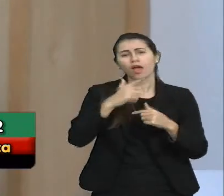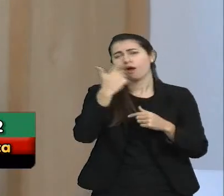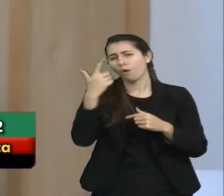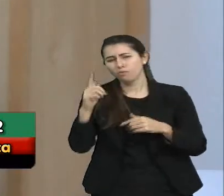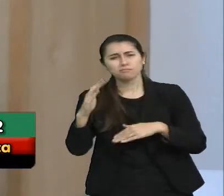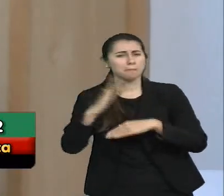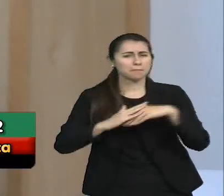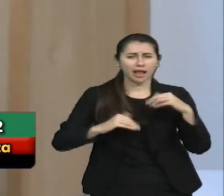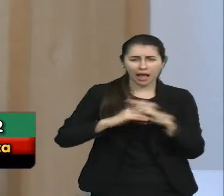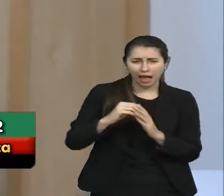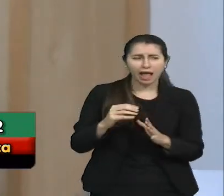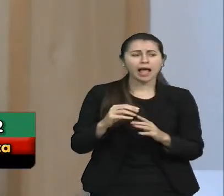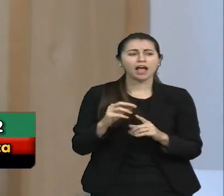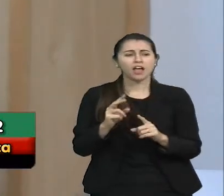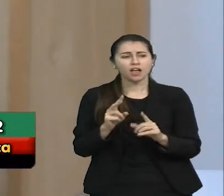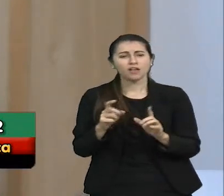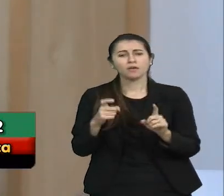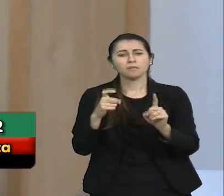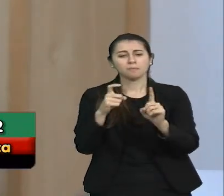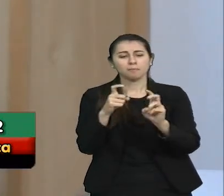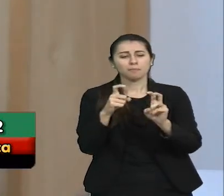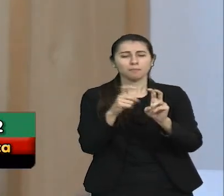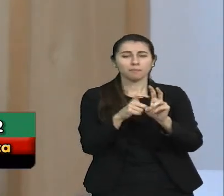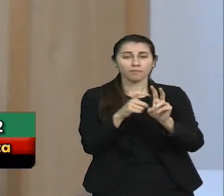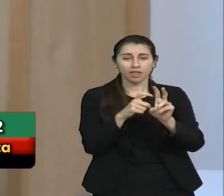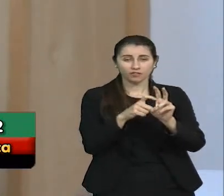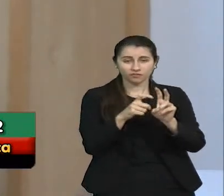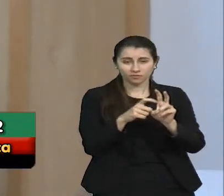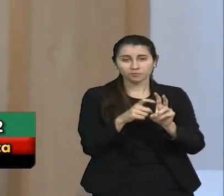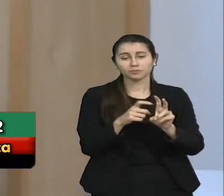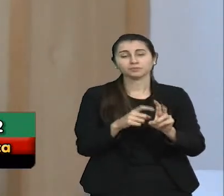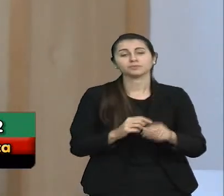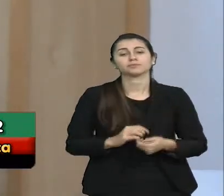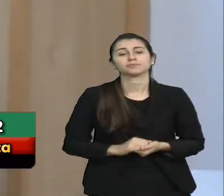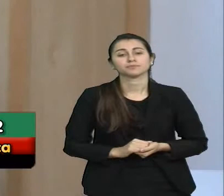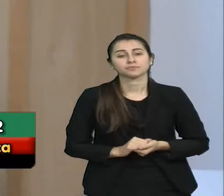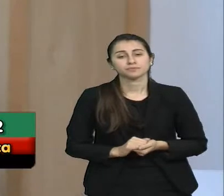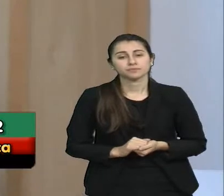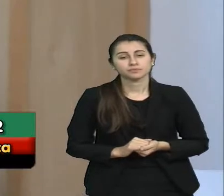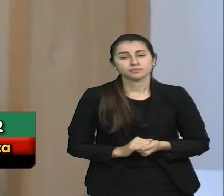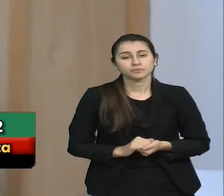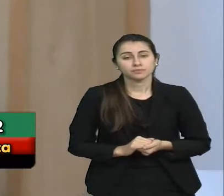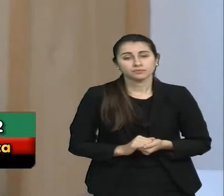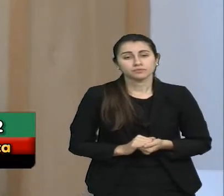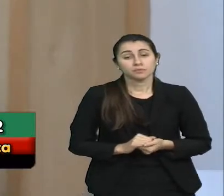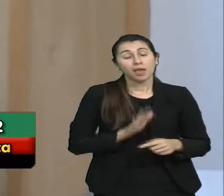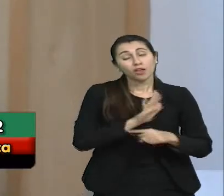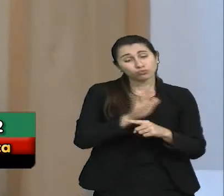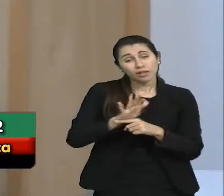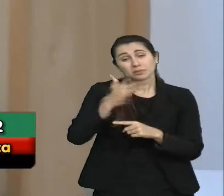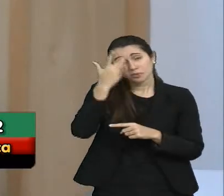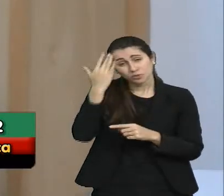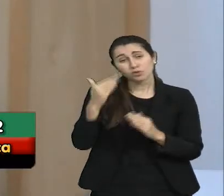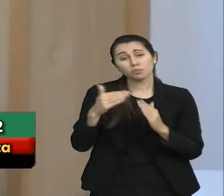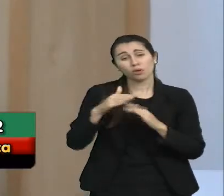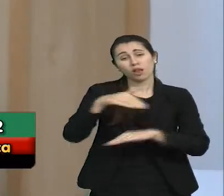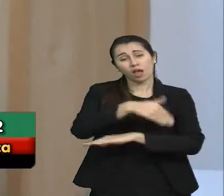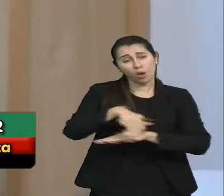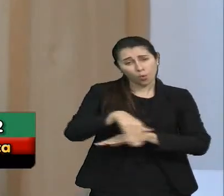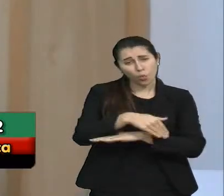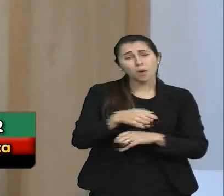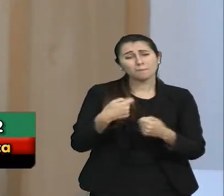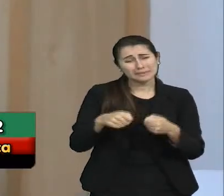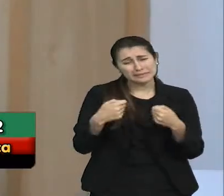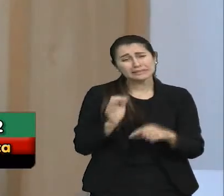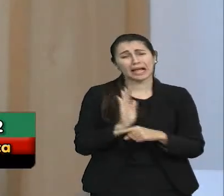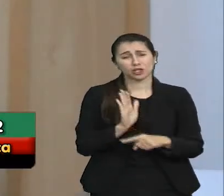veterinário, a essa população que já se encontra em um estado muito, assim, um estado bem avançado de vulnerabilidade. E gostaríamos